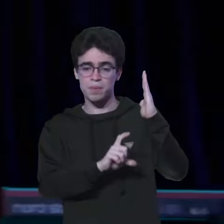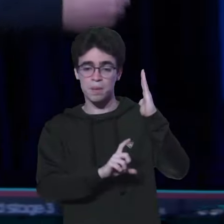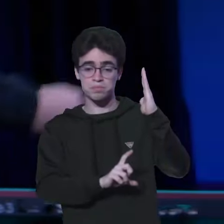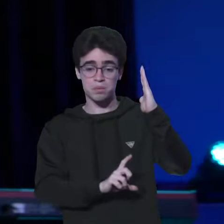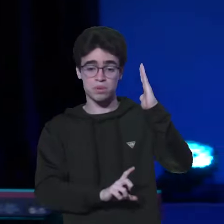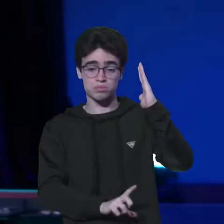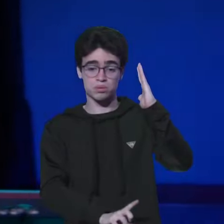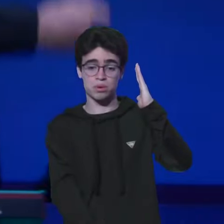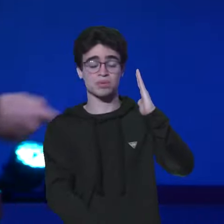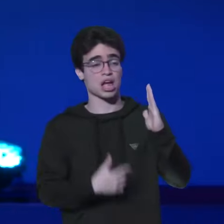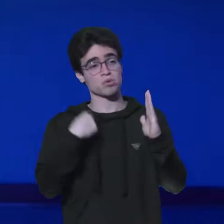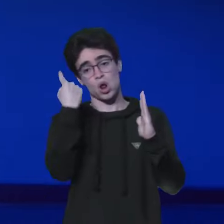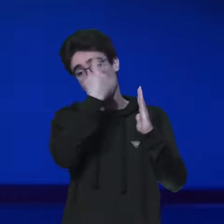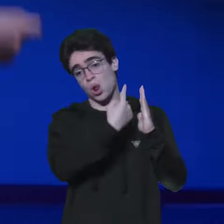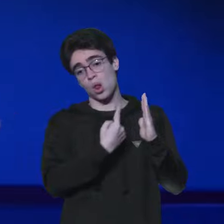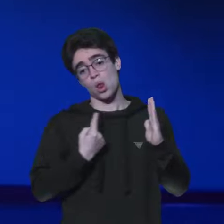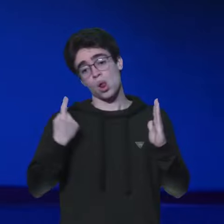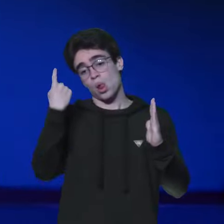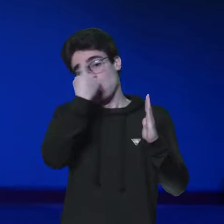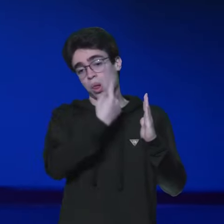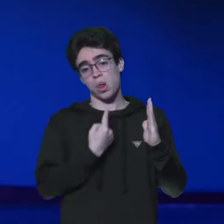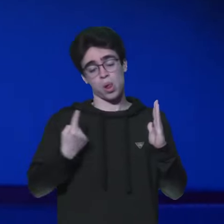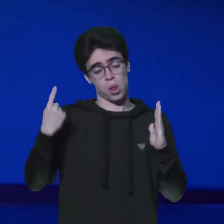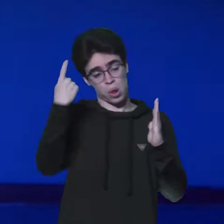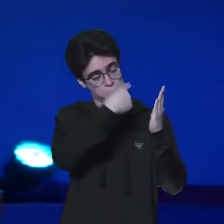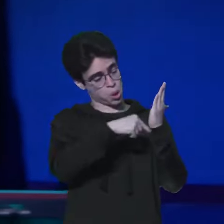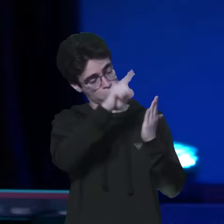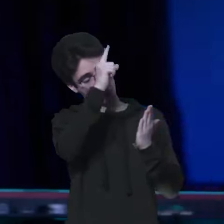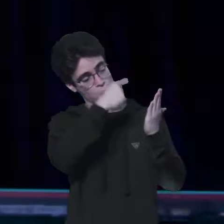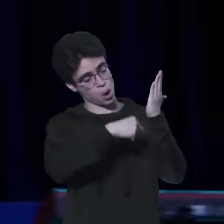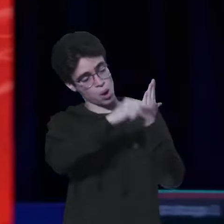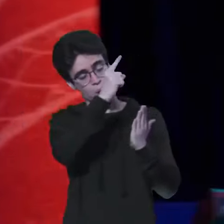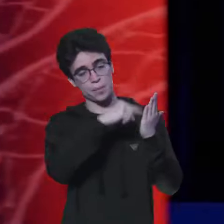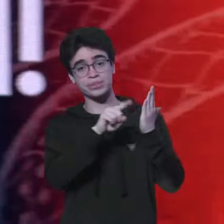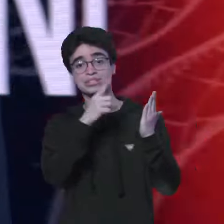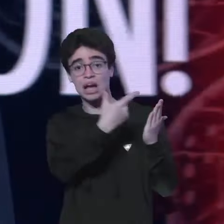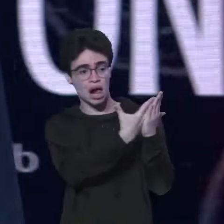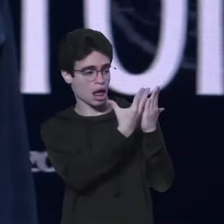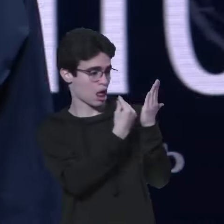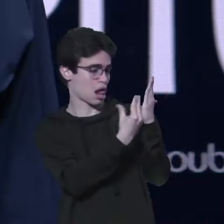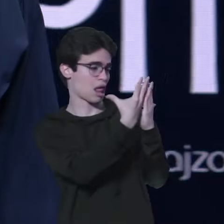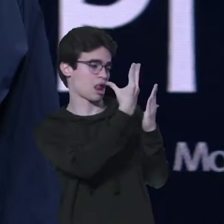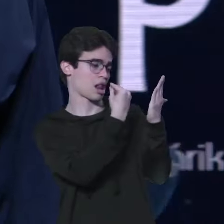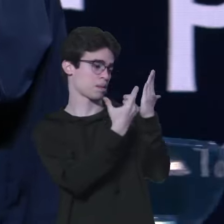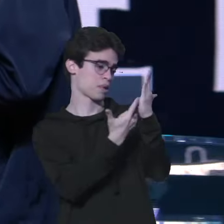vai passando horas ali, e as vozes de Piton vão falando com você.